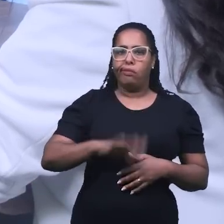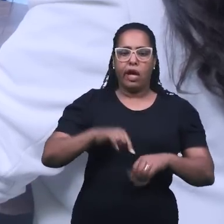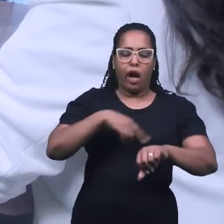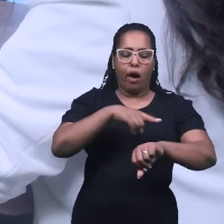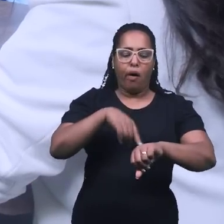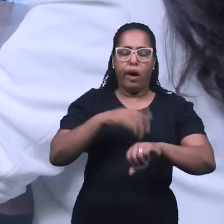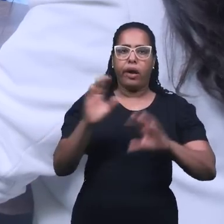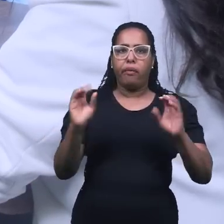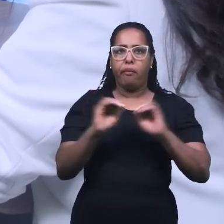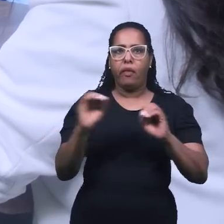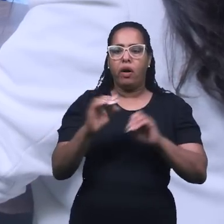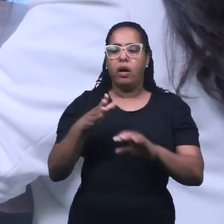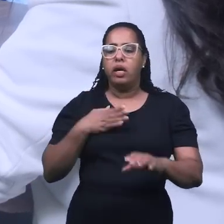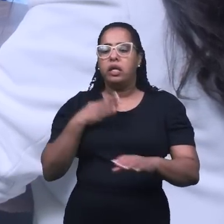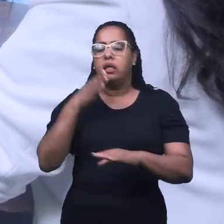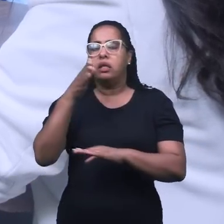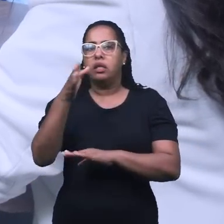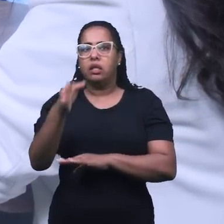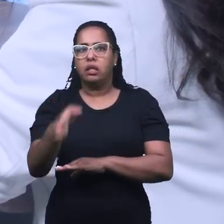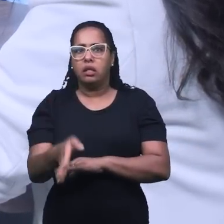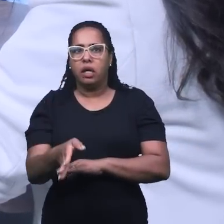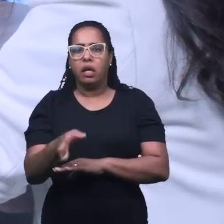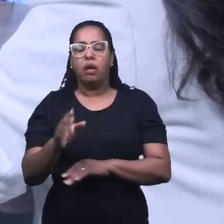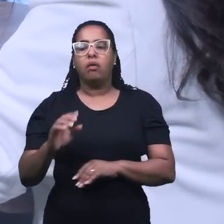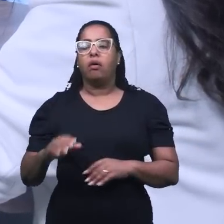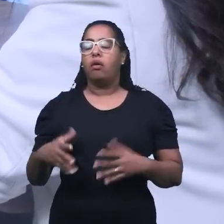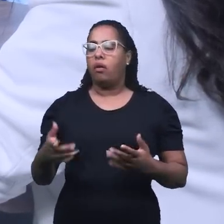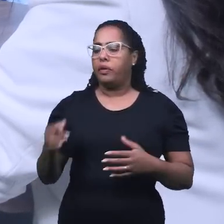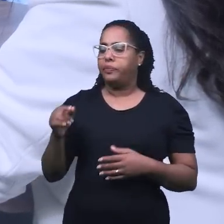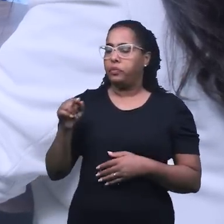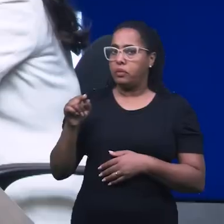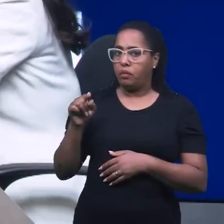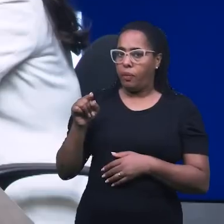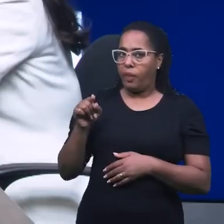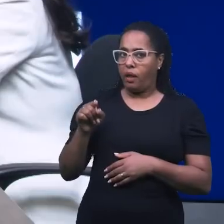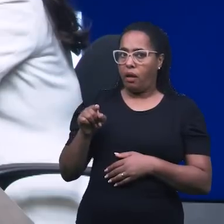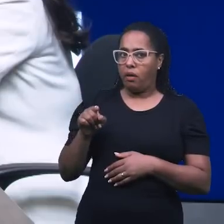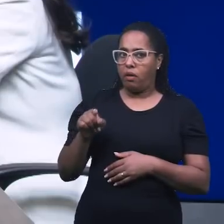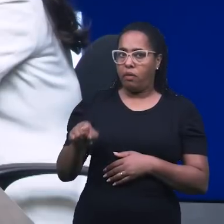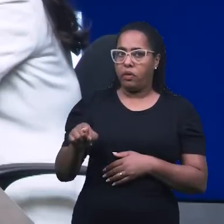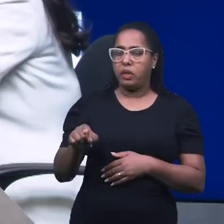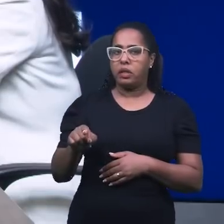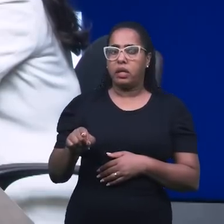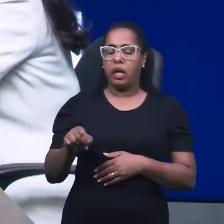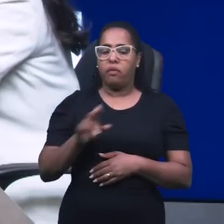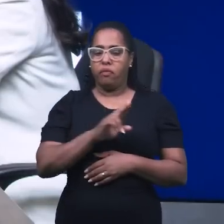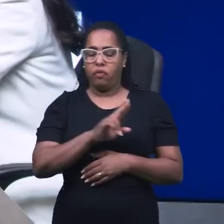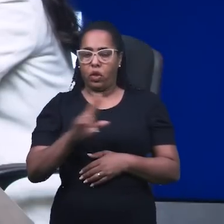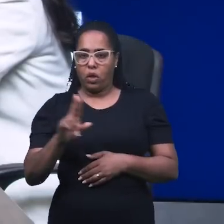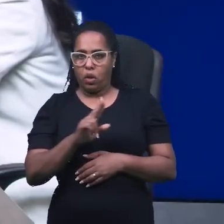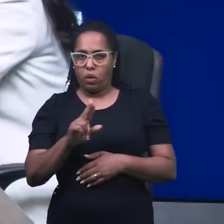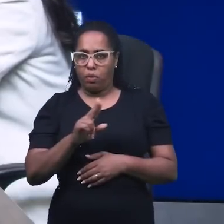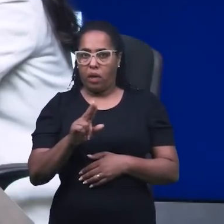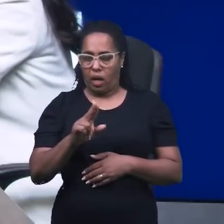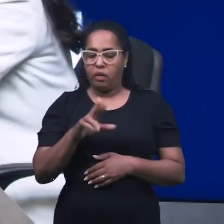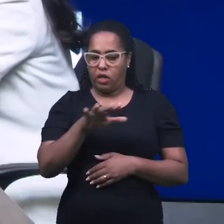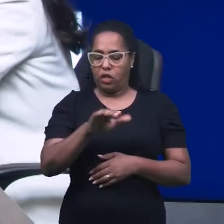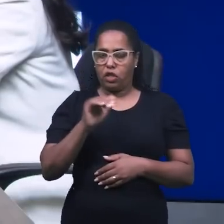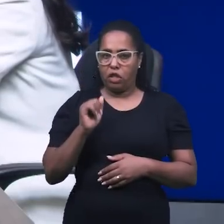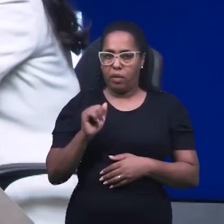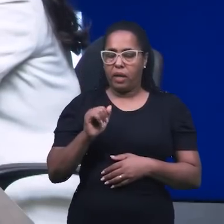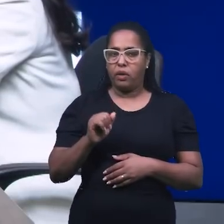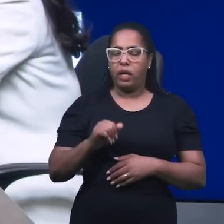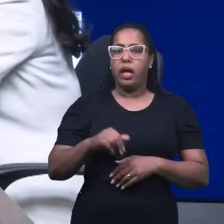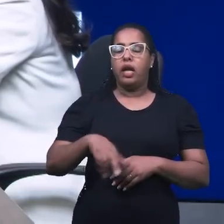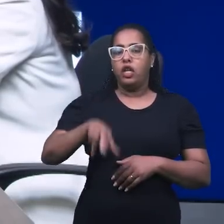saber nada. Cheguei lá e eles me falaram, olha, você foi nomeada, você vai trabalhar de meio-dia